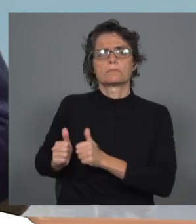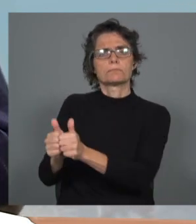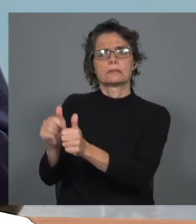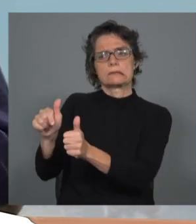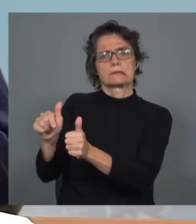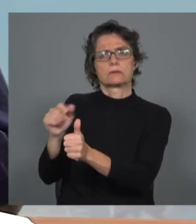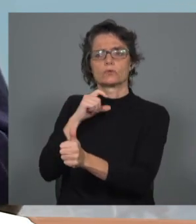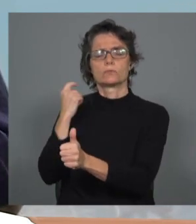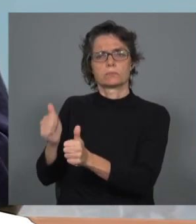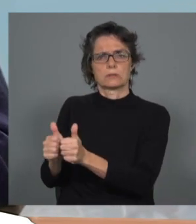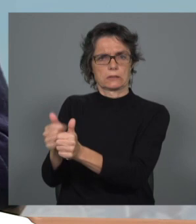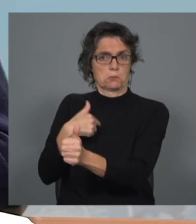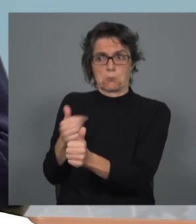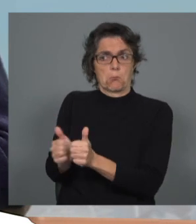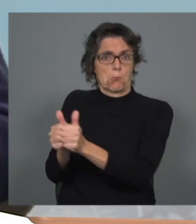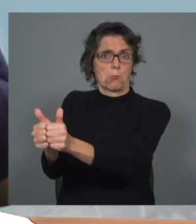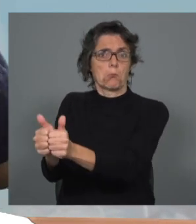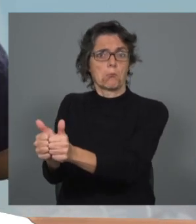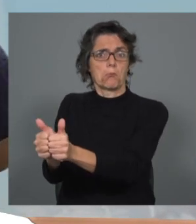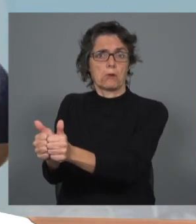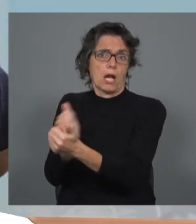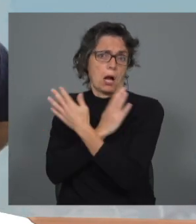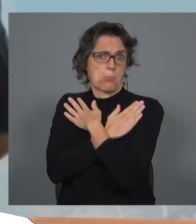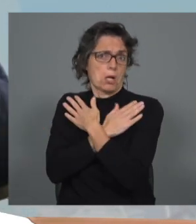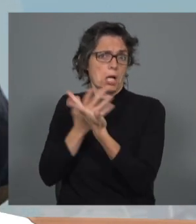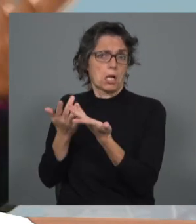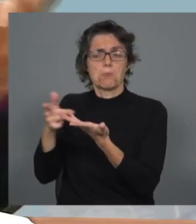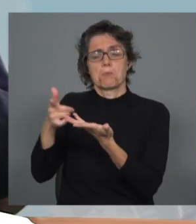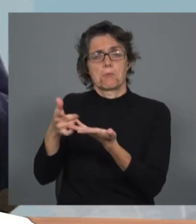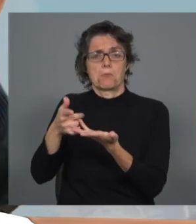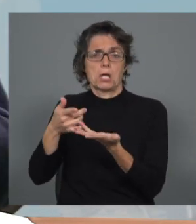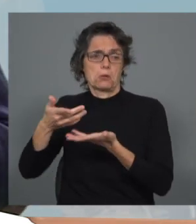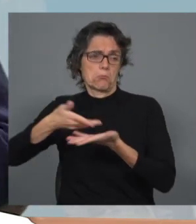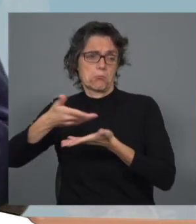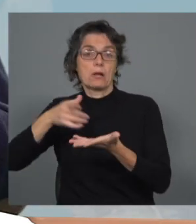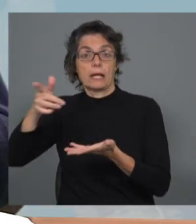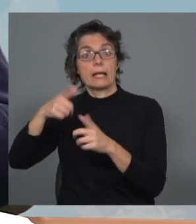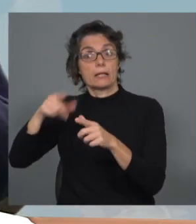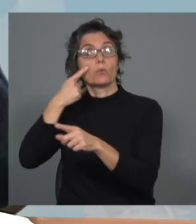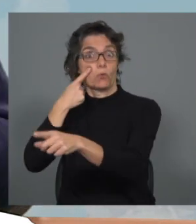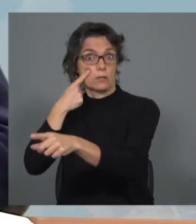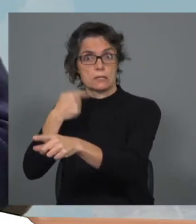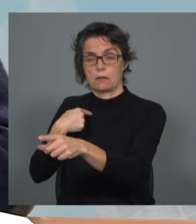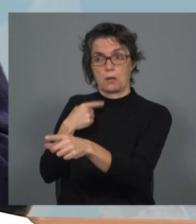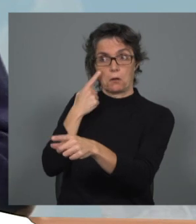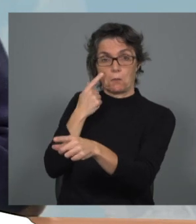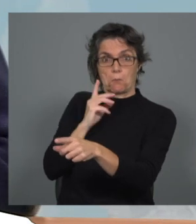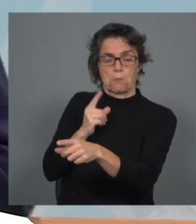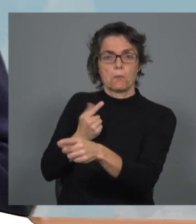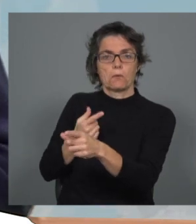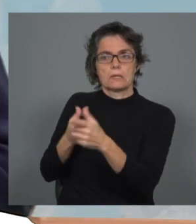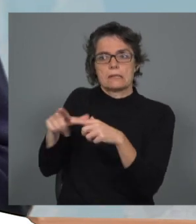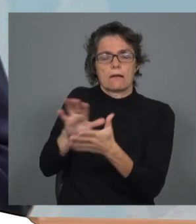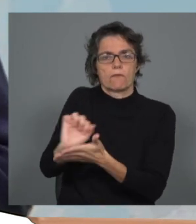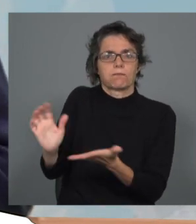padre amigo, e ele confessava, porque sabia mandarim, eu não sabia mandarim, eu era mais para conhecer